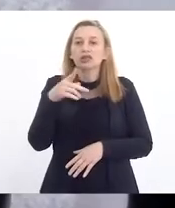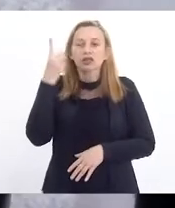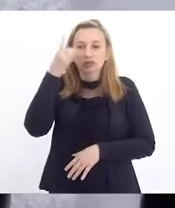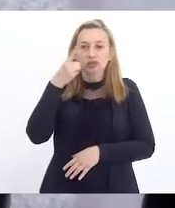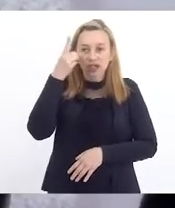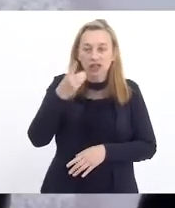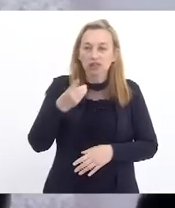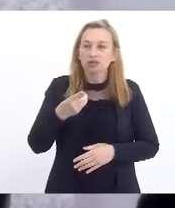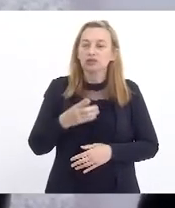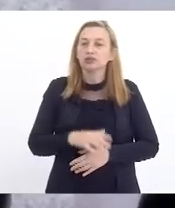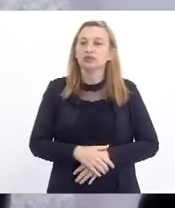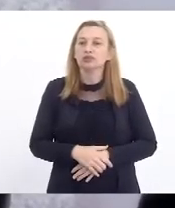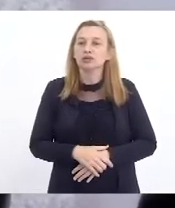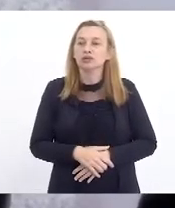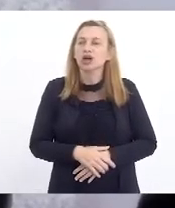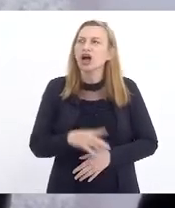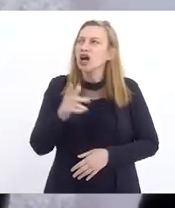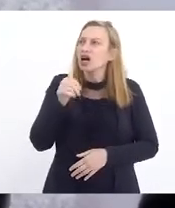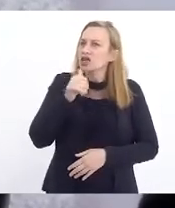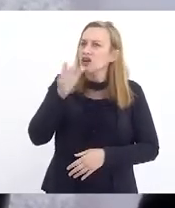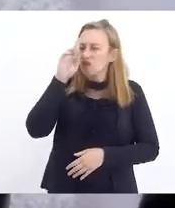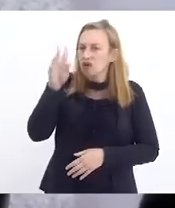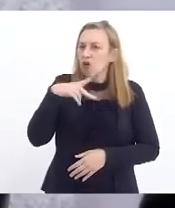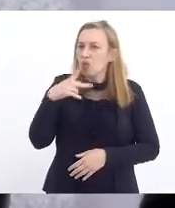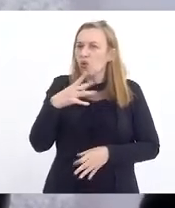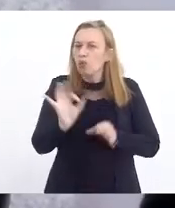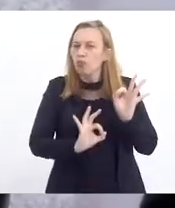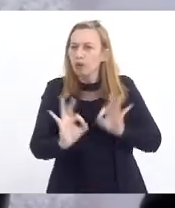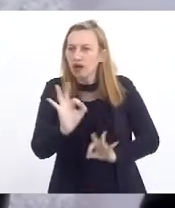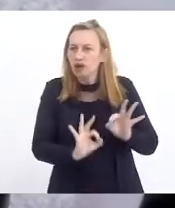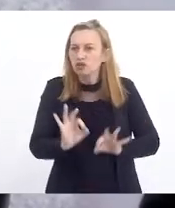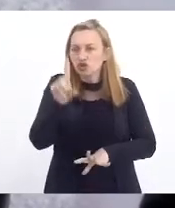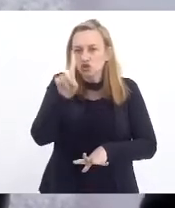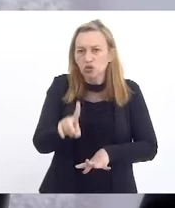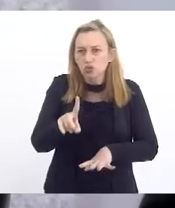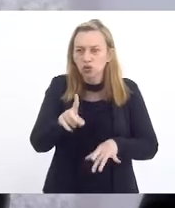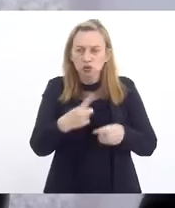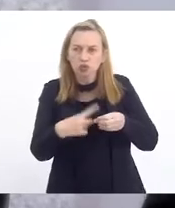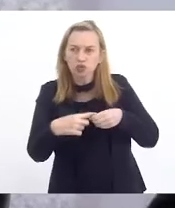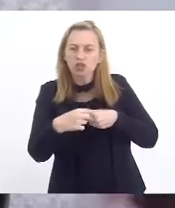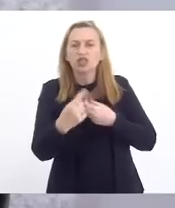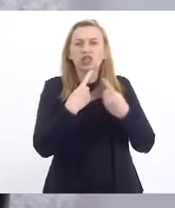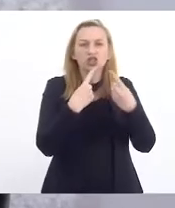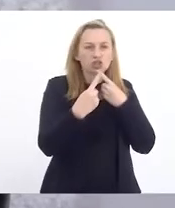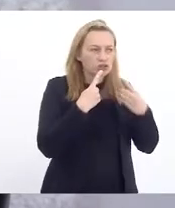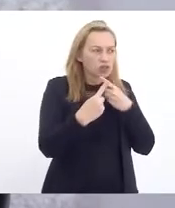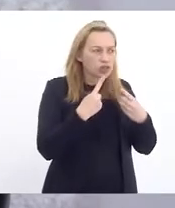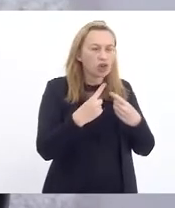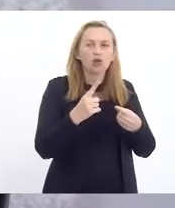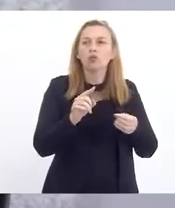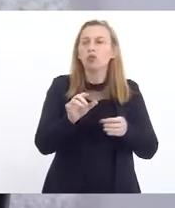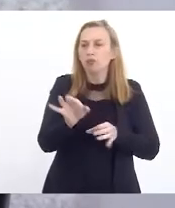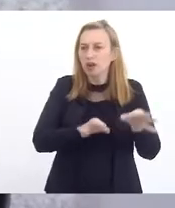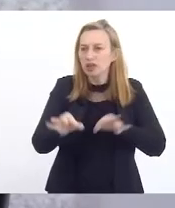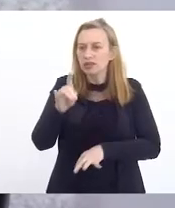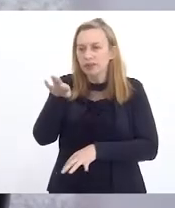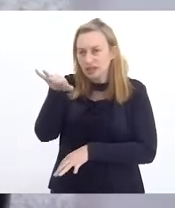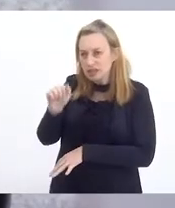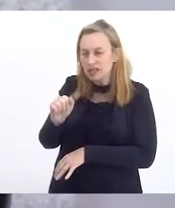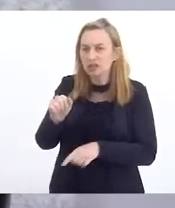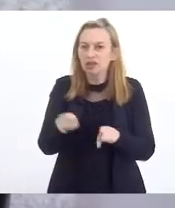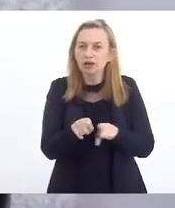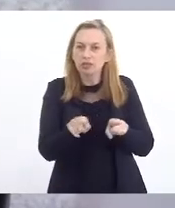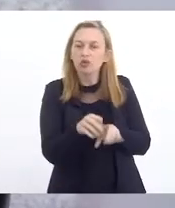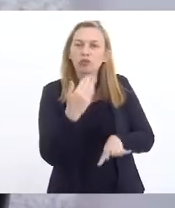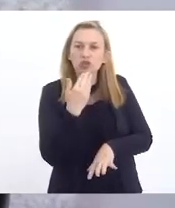avançar, a senhora tocou aqui, eu acho que o plano diretor dos municípios tem que dialogar com os planos de bacia, outro apelo que a gente faz aos municípios.